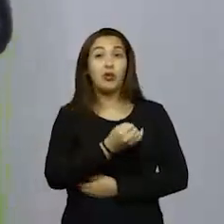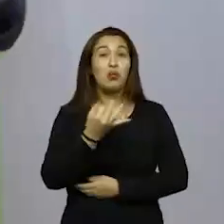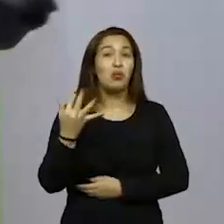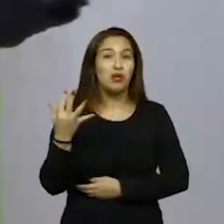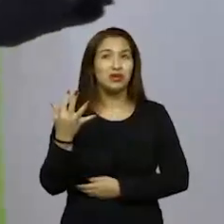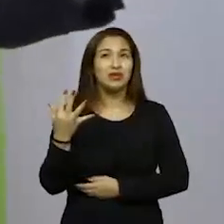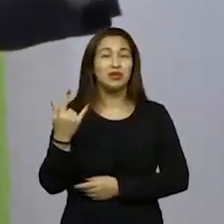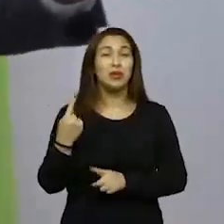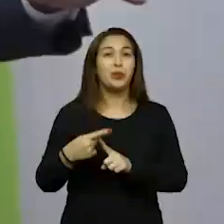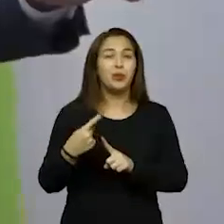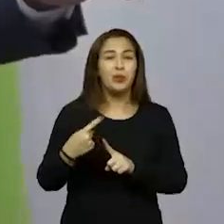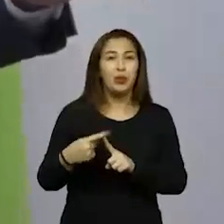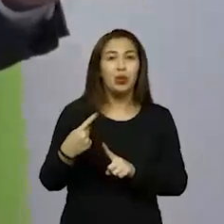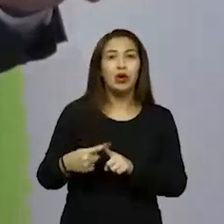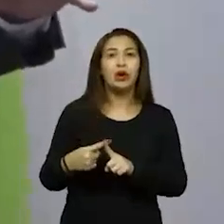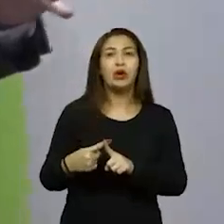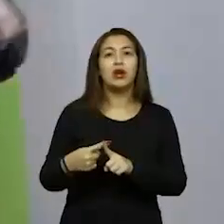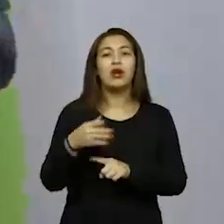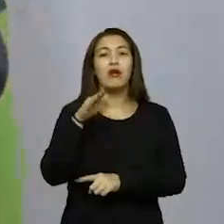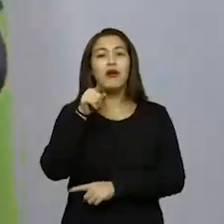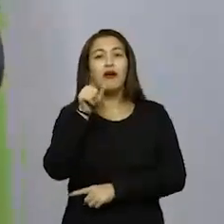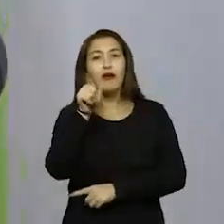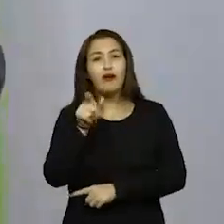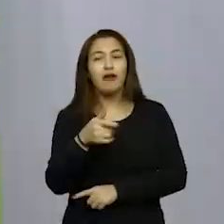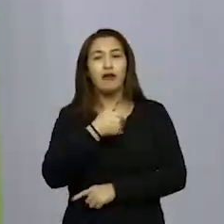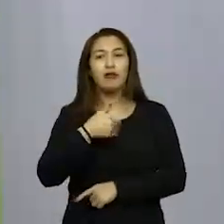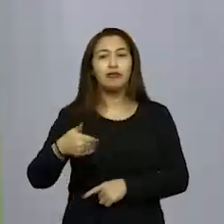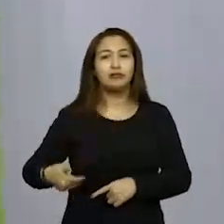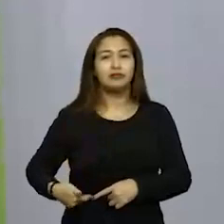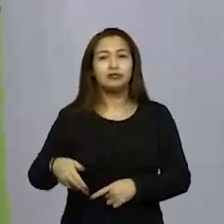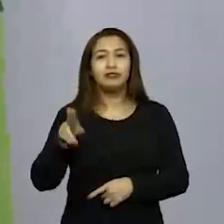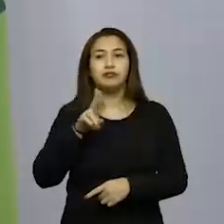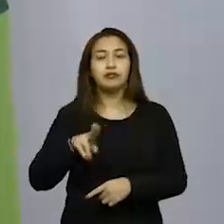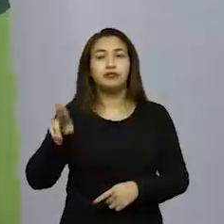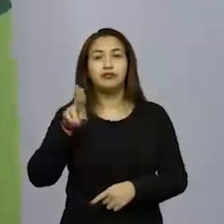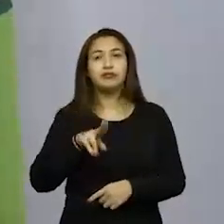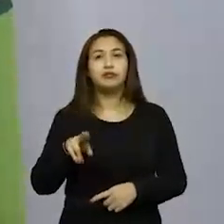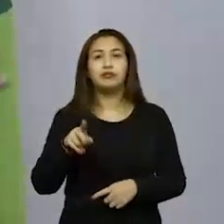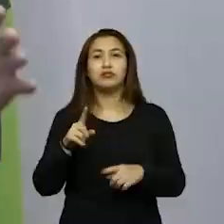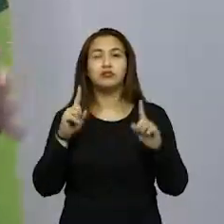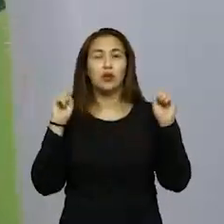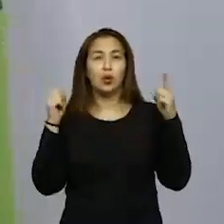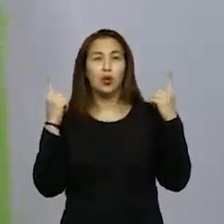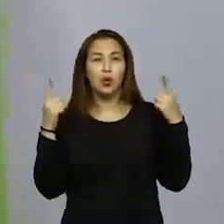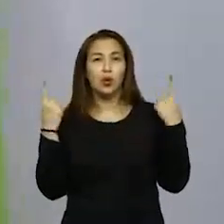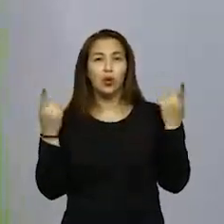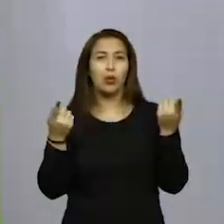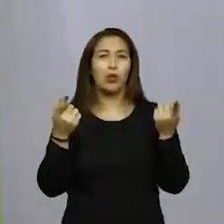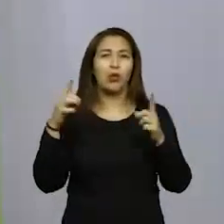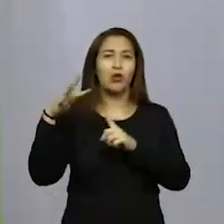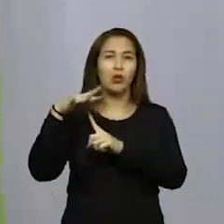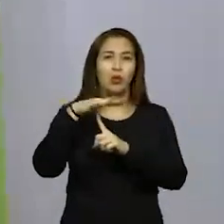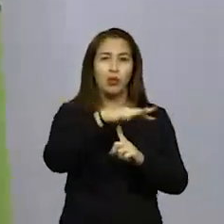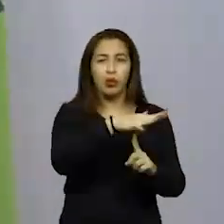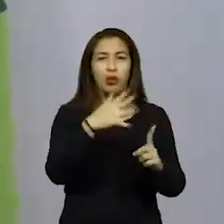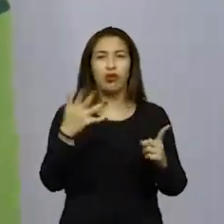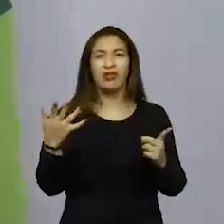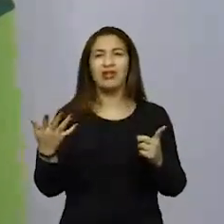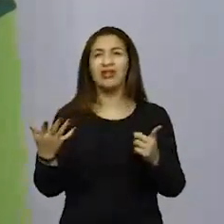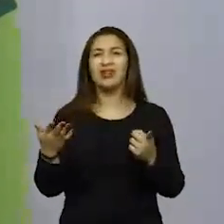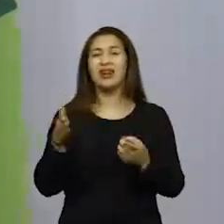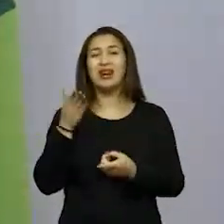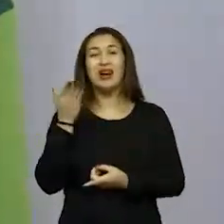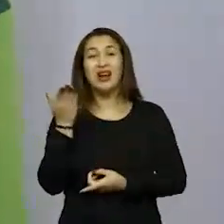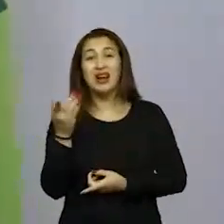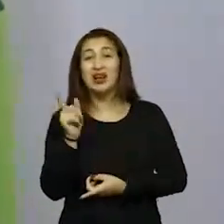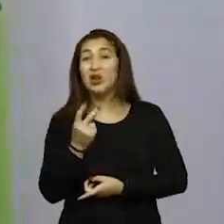porque que o governador está usando o avião ambulância para seus eventos particulares, todos já sabem, que ele está tirando o